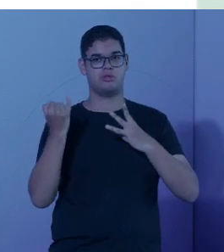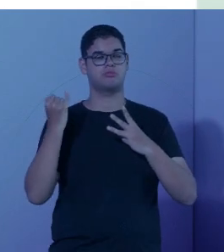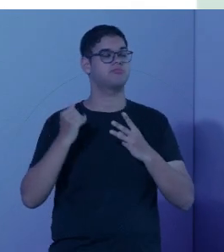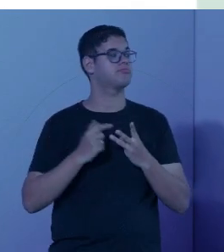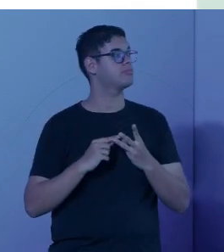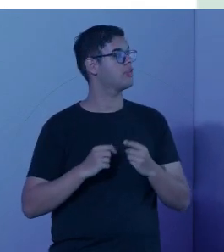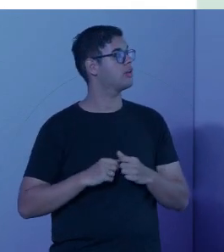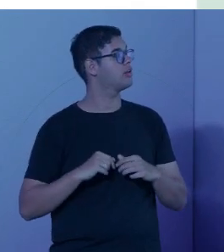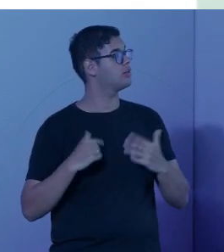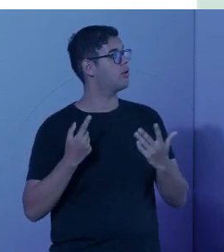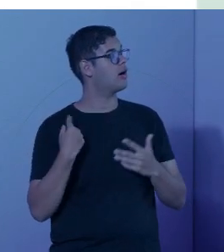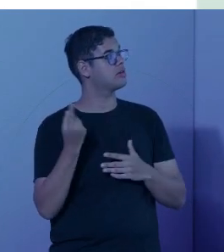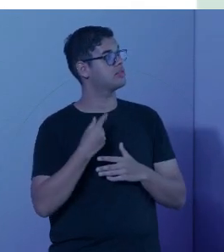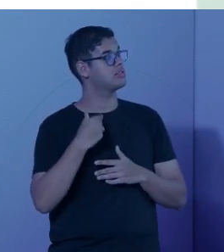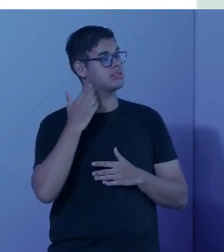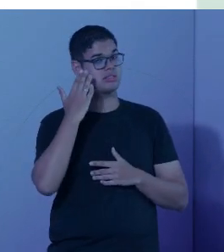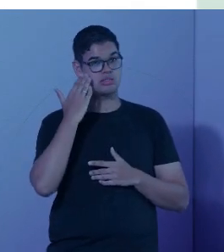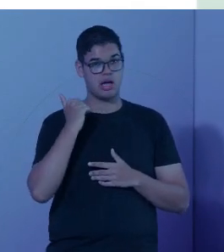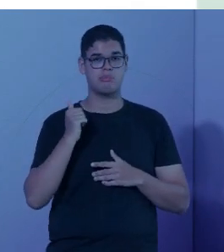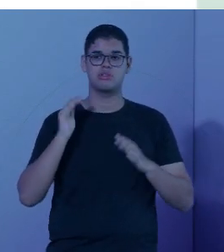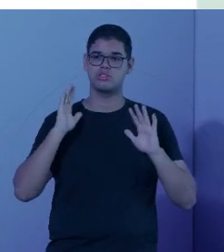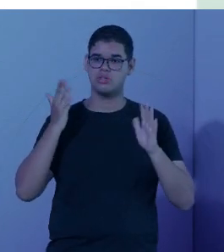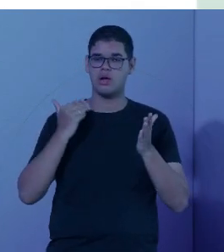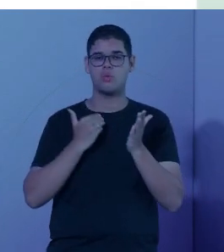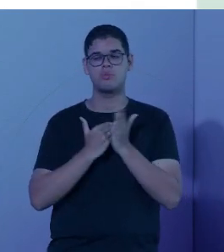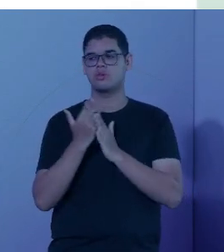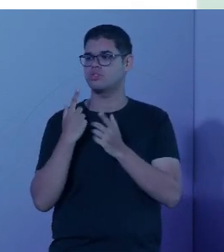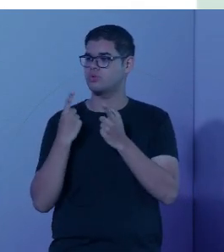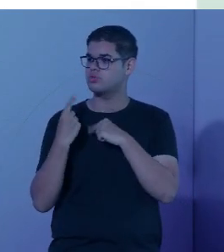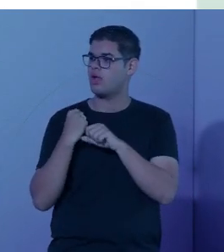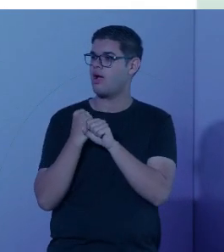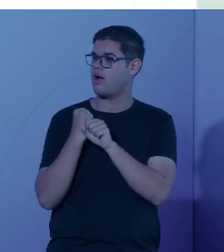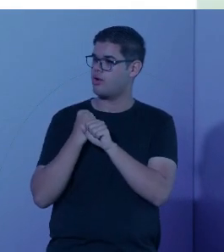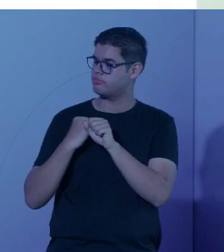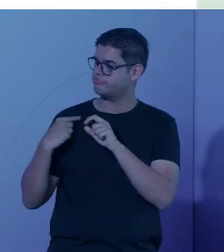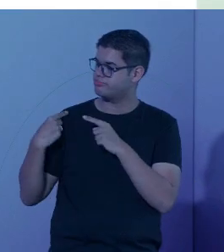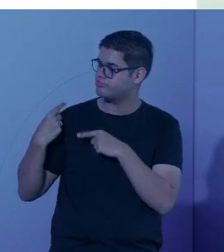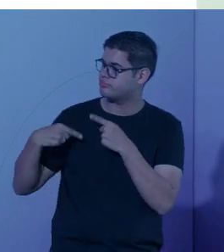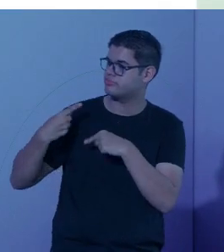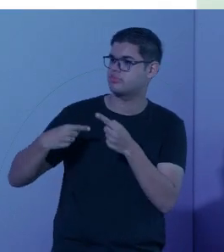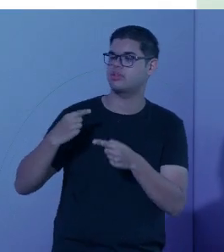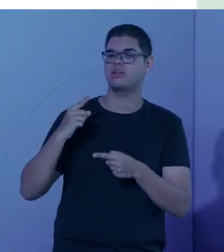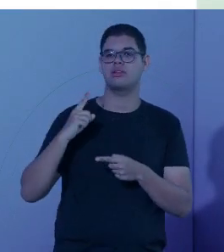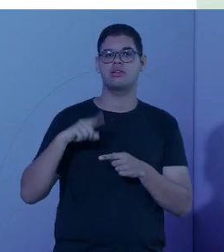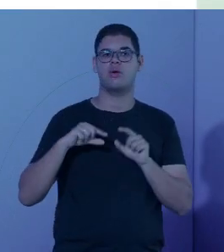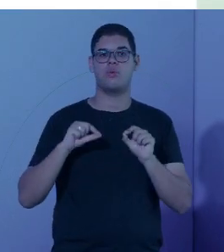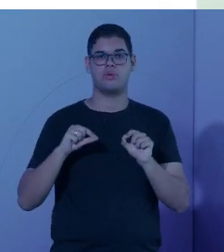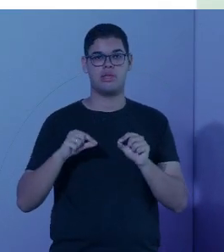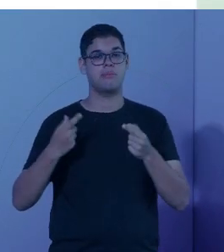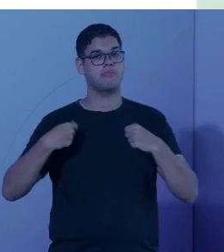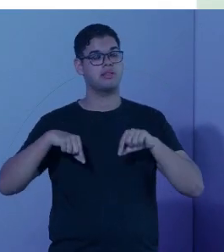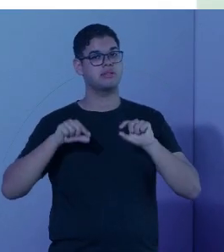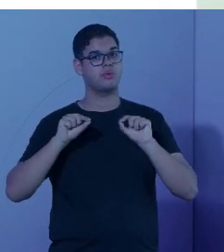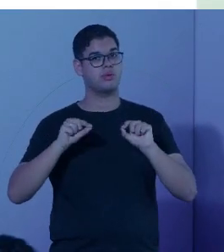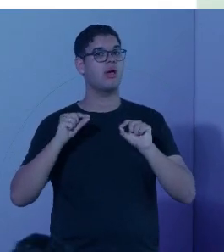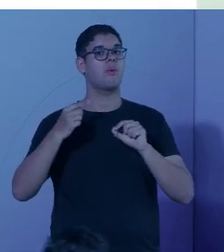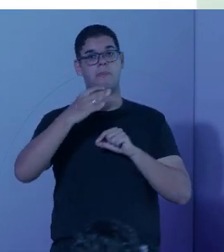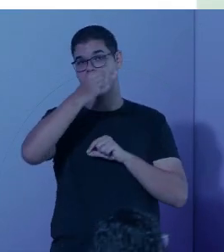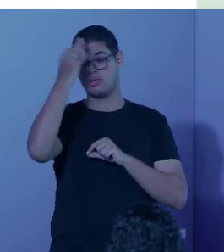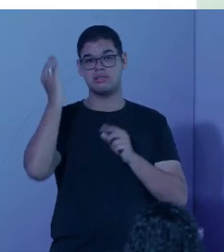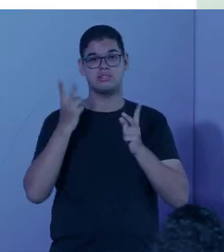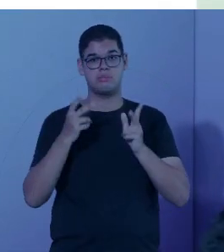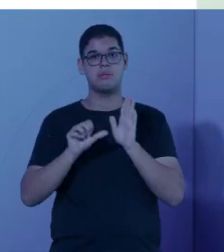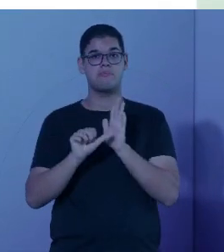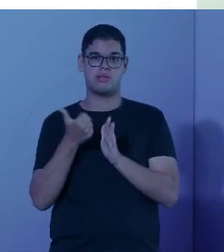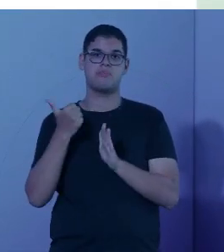gente sabe, isso já vem sendo discutido ao longo de alguns anos, que é importante colocar o paciente, a